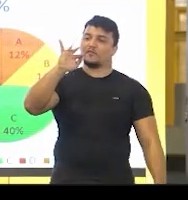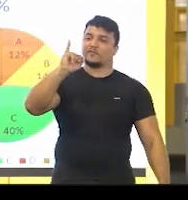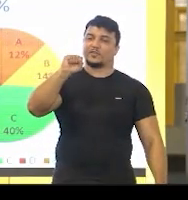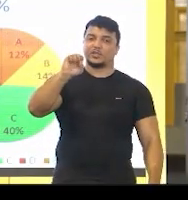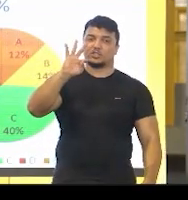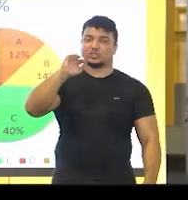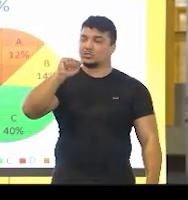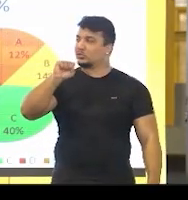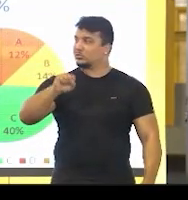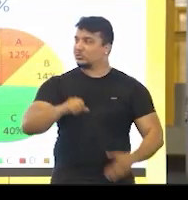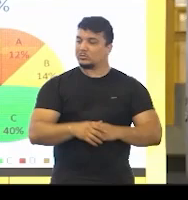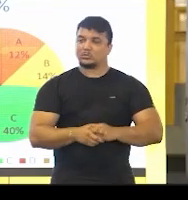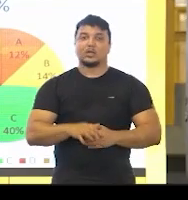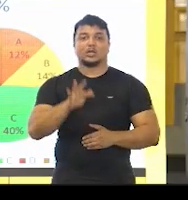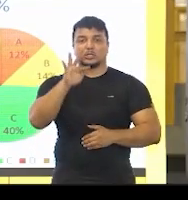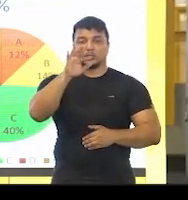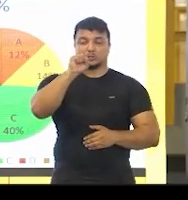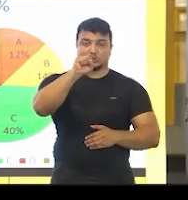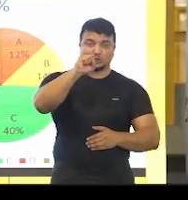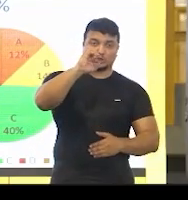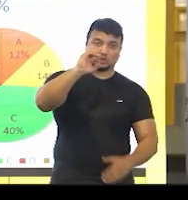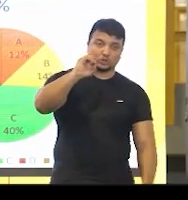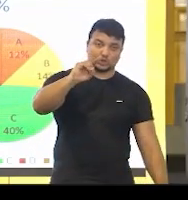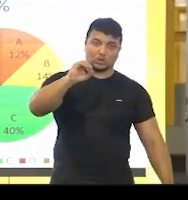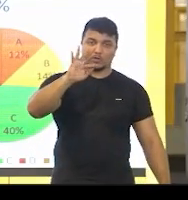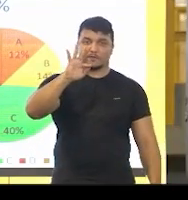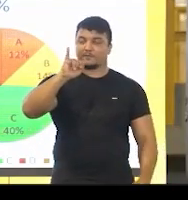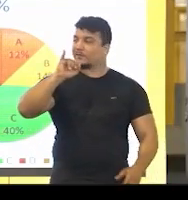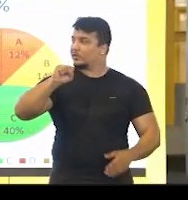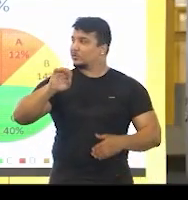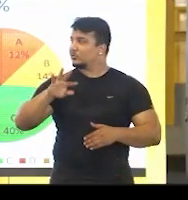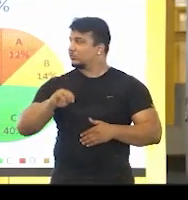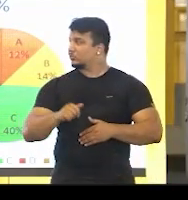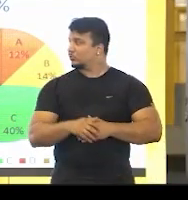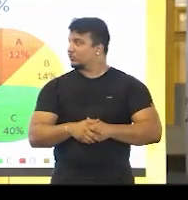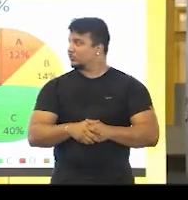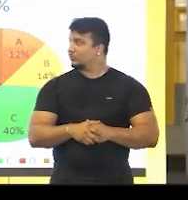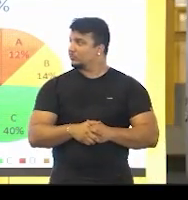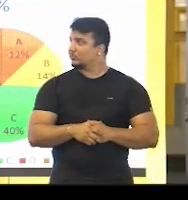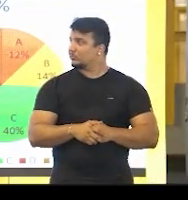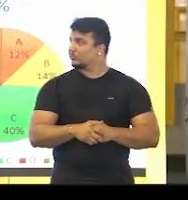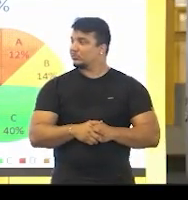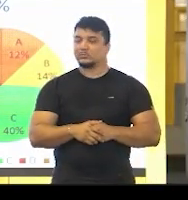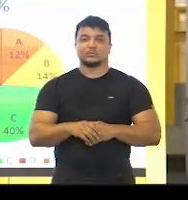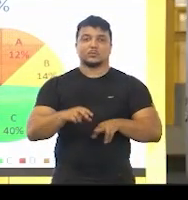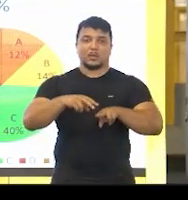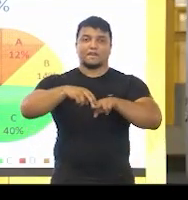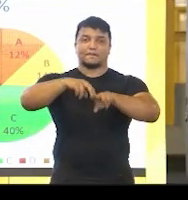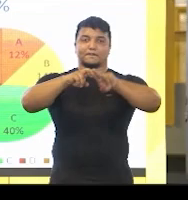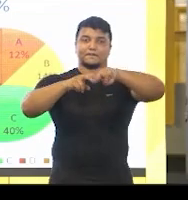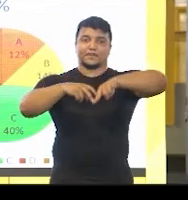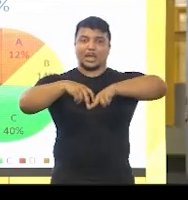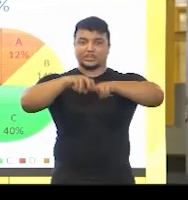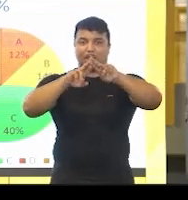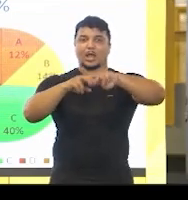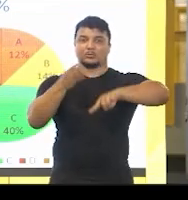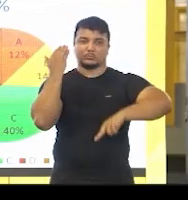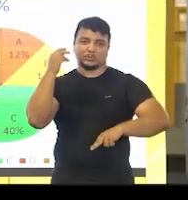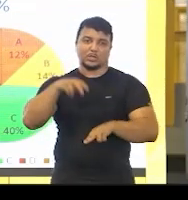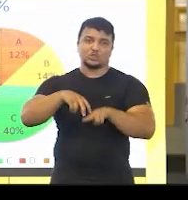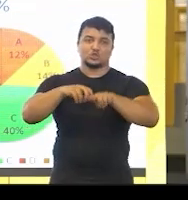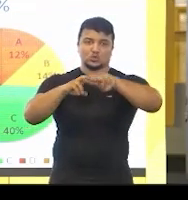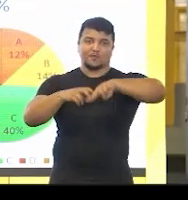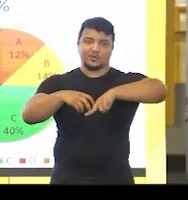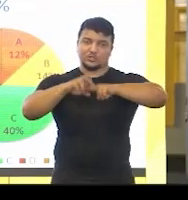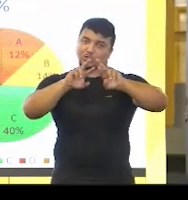sofistas? Cuidado, viu? Não é surfista, não. Surfista é o que esse rapaz aqui se tornou, tá certo? No passado, tá bom, pessoal?